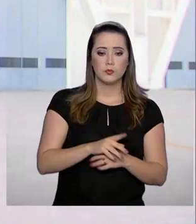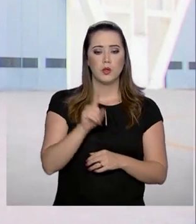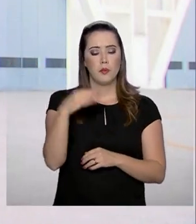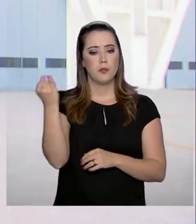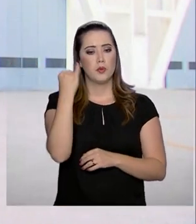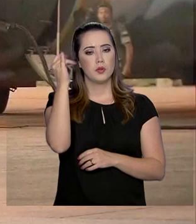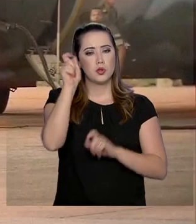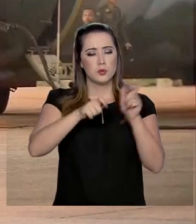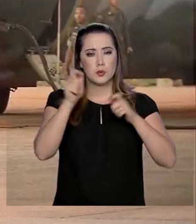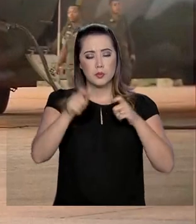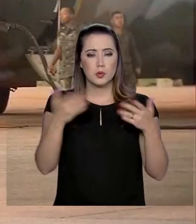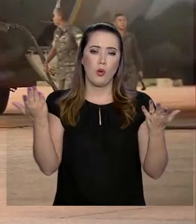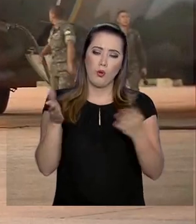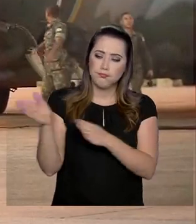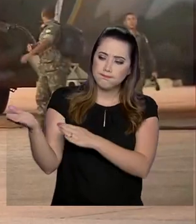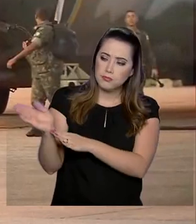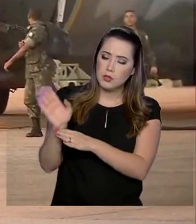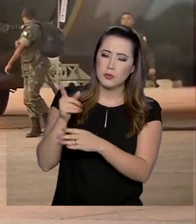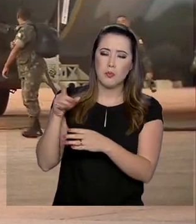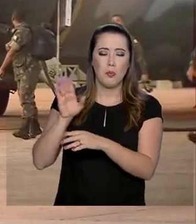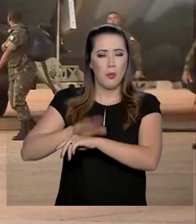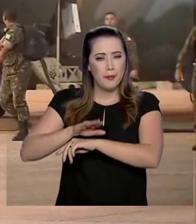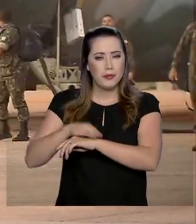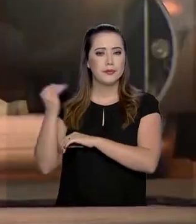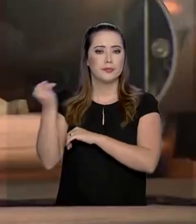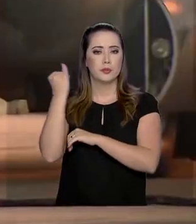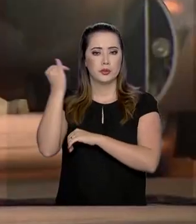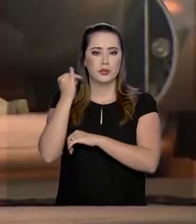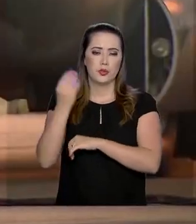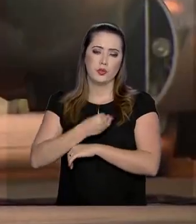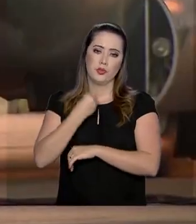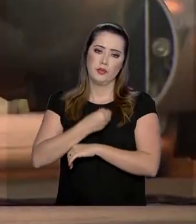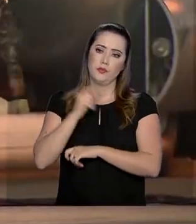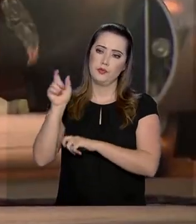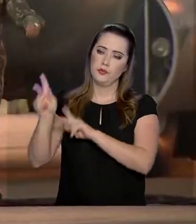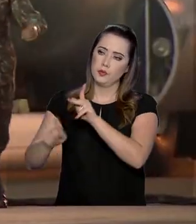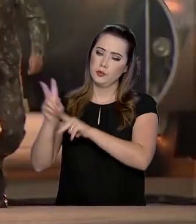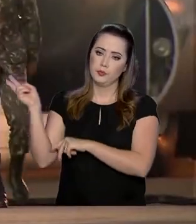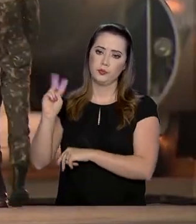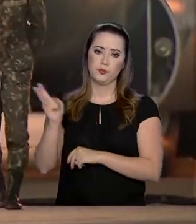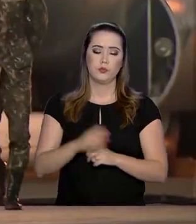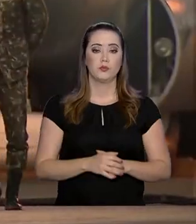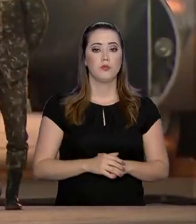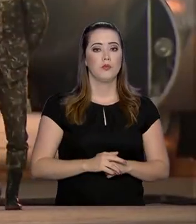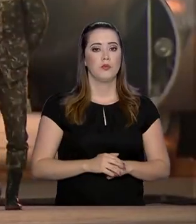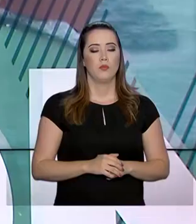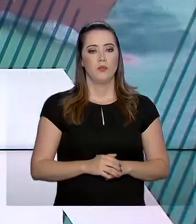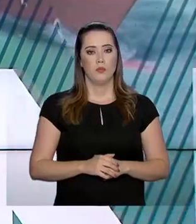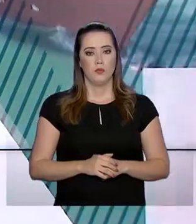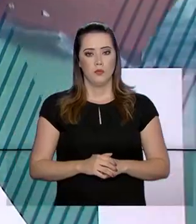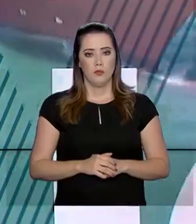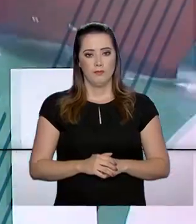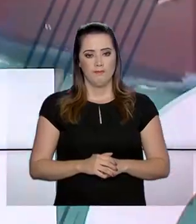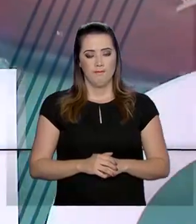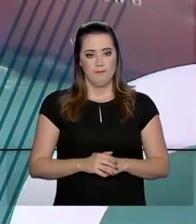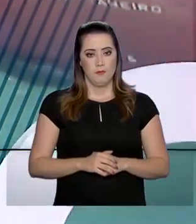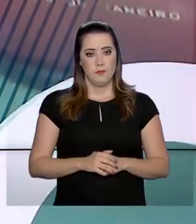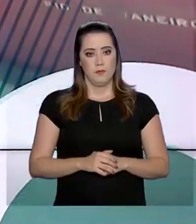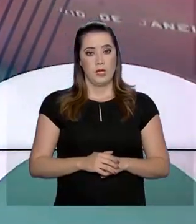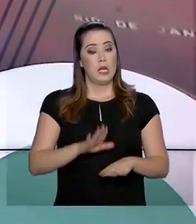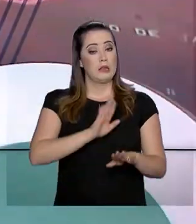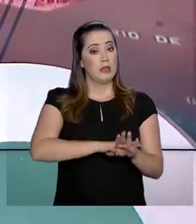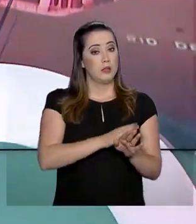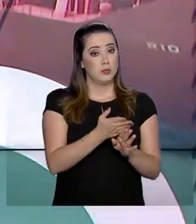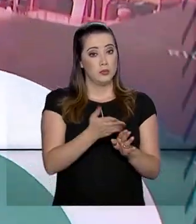da venezuela ao todo serão sete desembarques ao longo dos próximos 15 dias foram